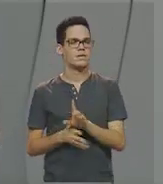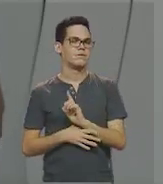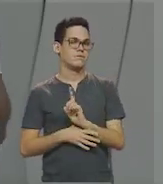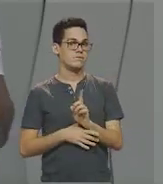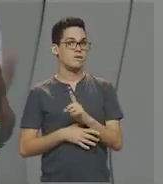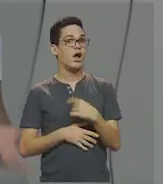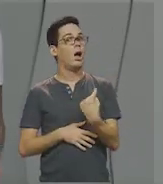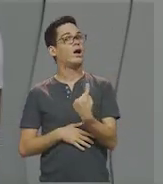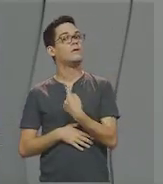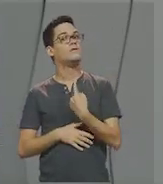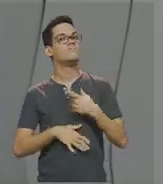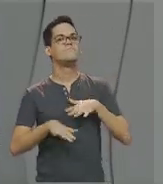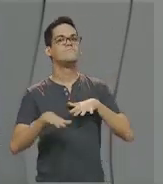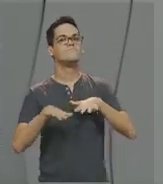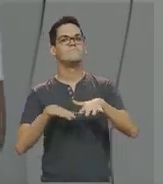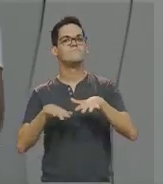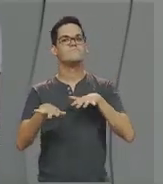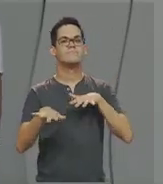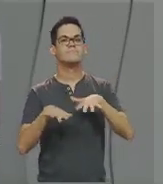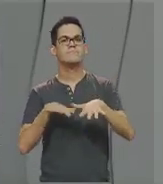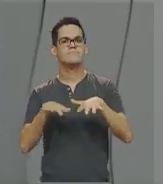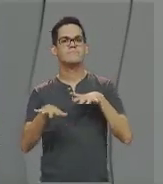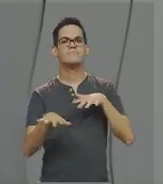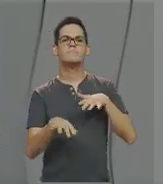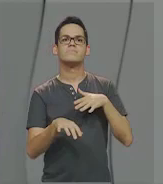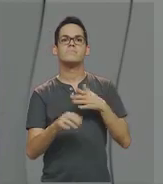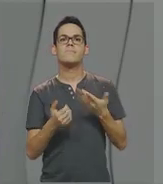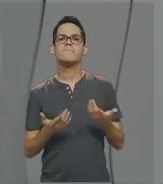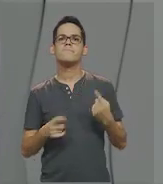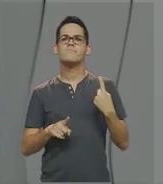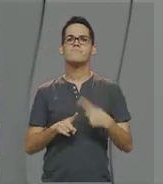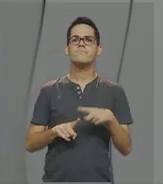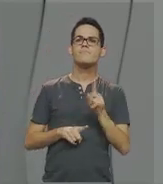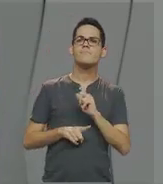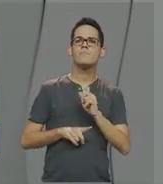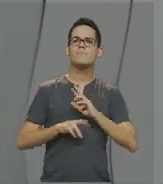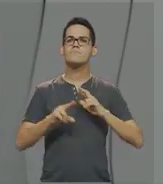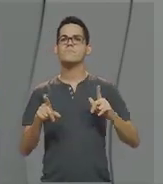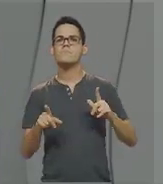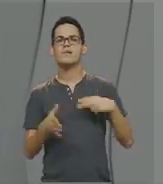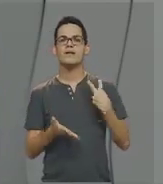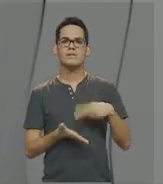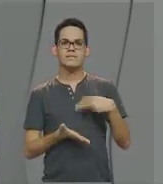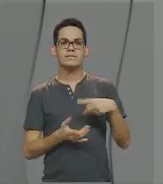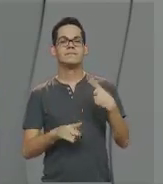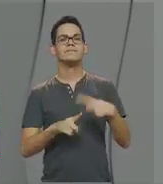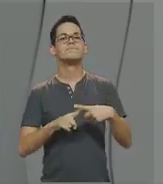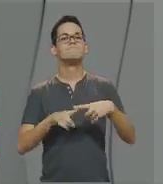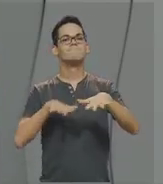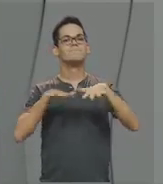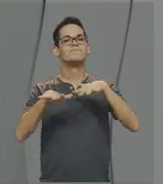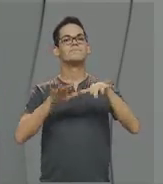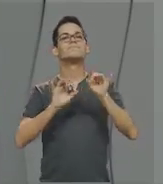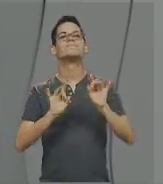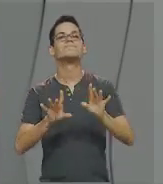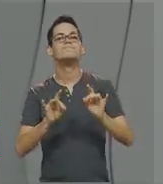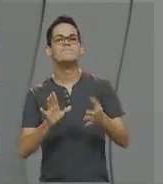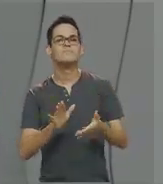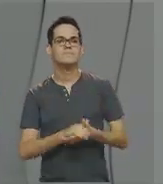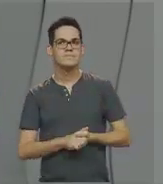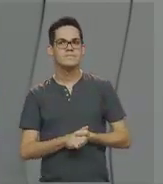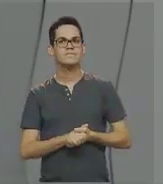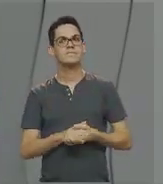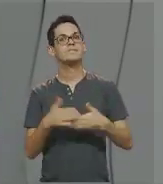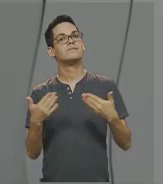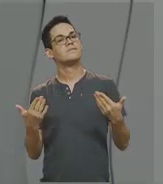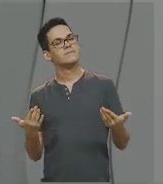nós movimentamos o tempo inteiro. Mas por que isso não é dança? Né? Porque isso tem que se tornar um movimento específico, né?